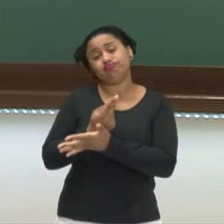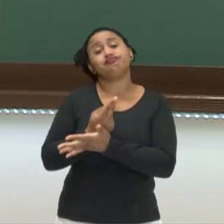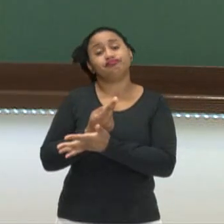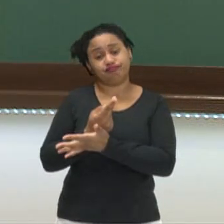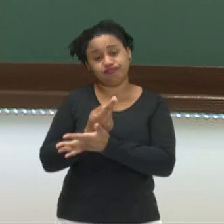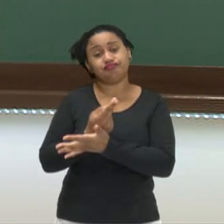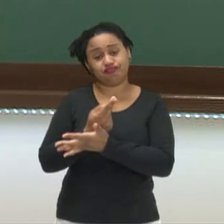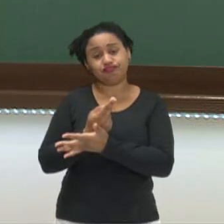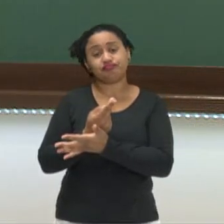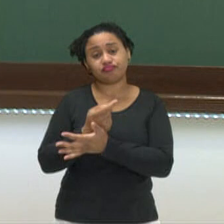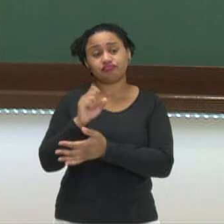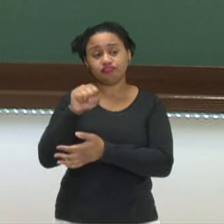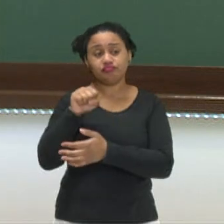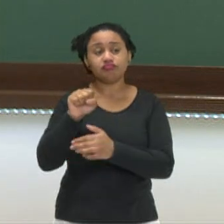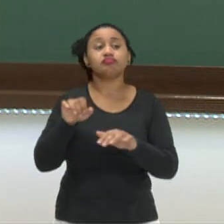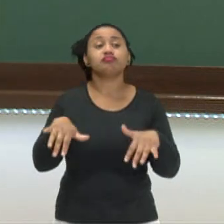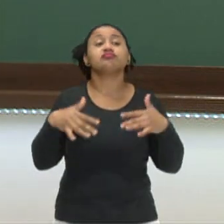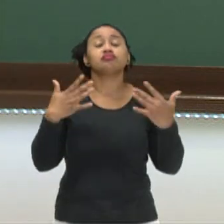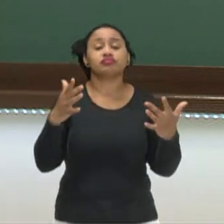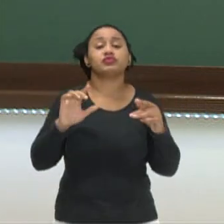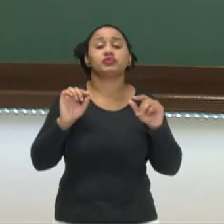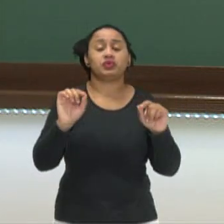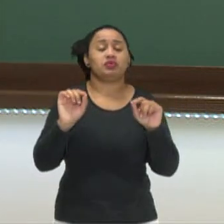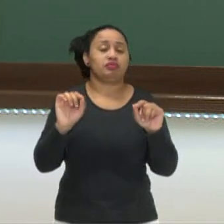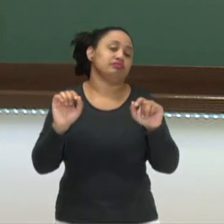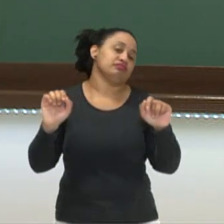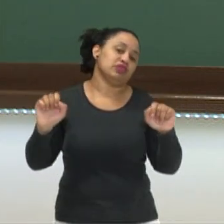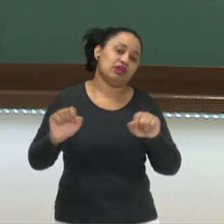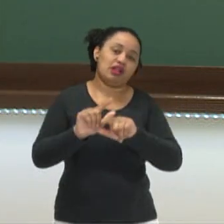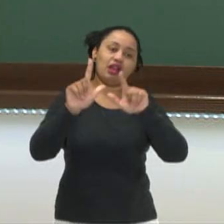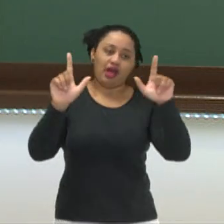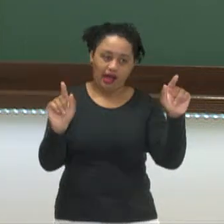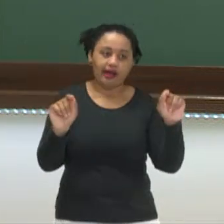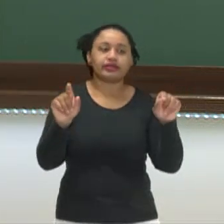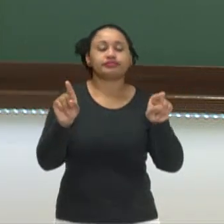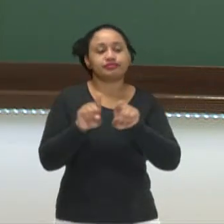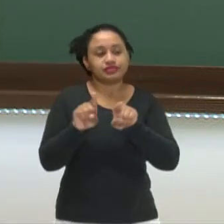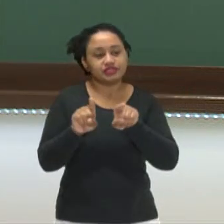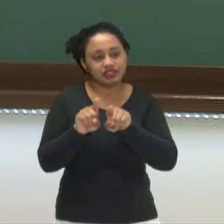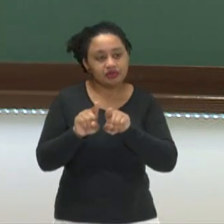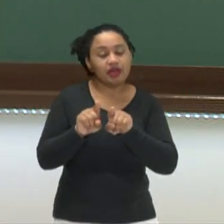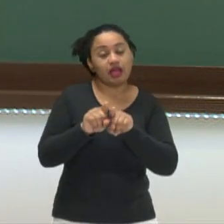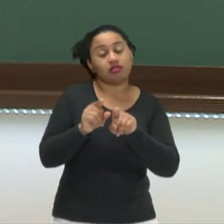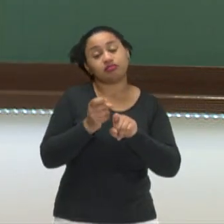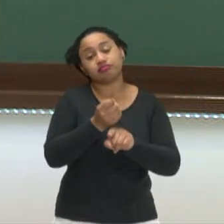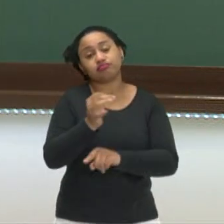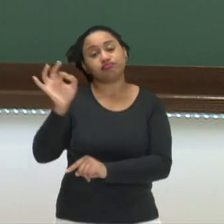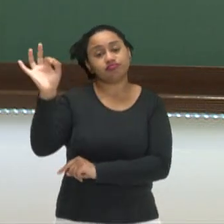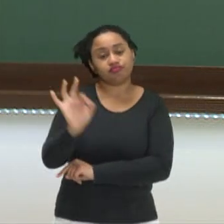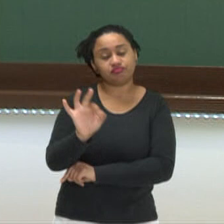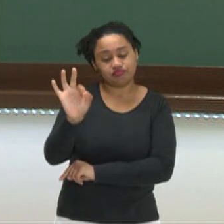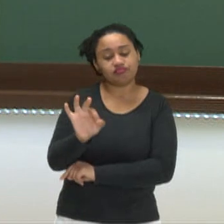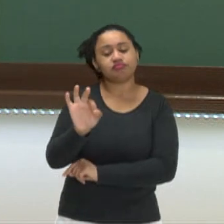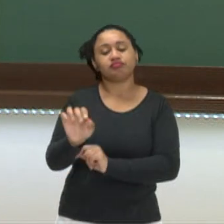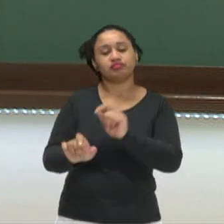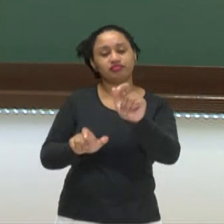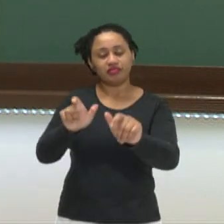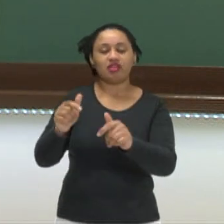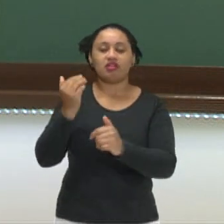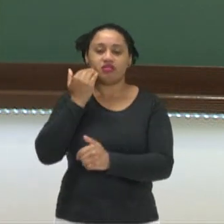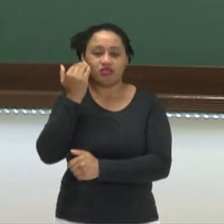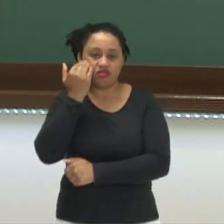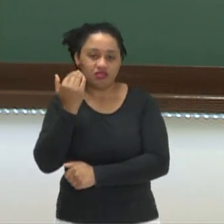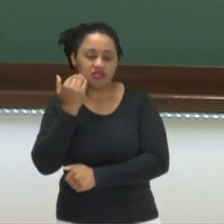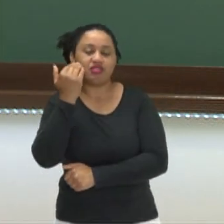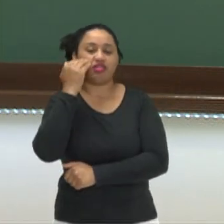forma errada, né? E aí, claro, uma grande porcentagem desse pessoal